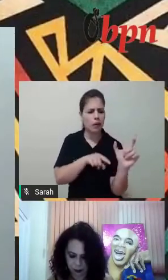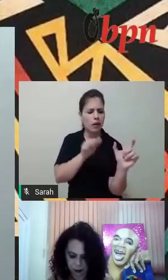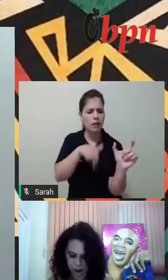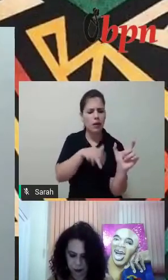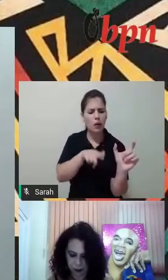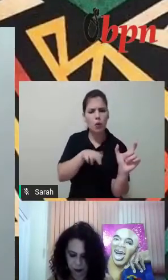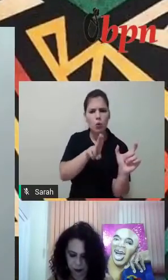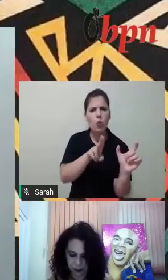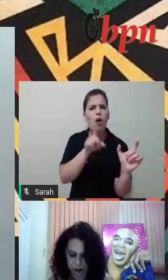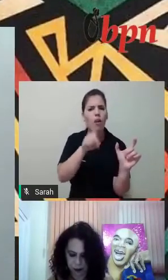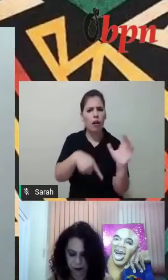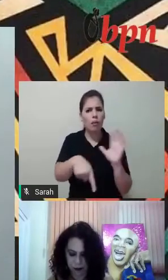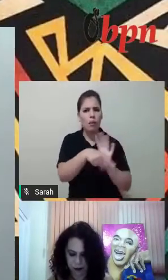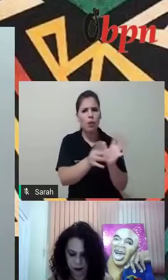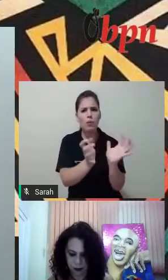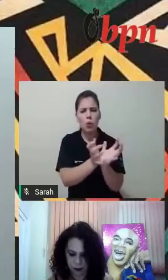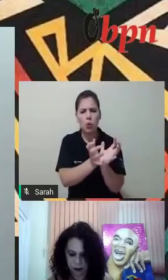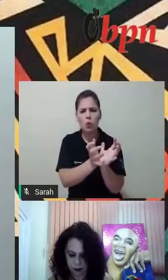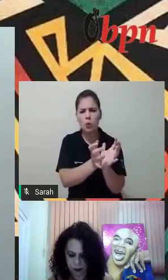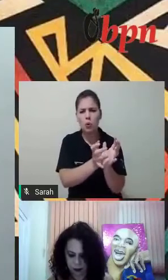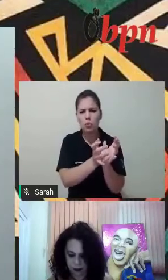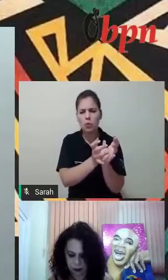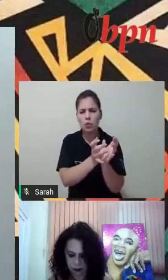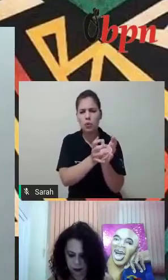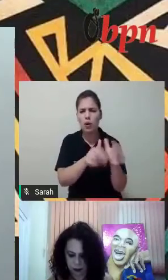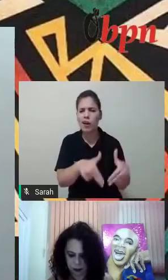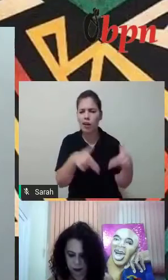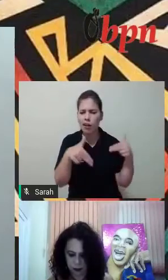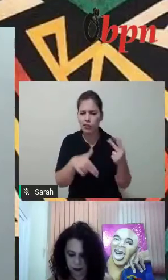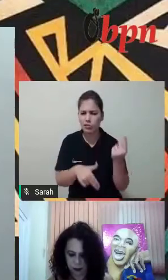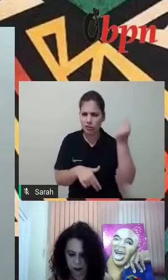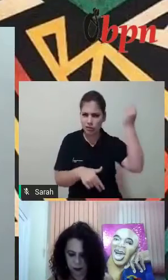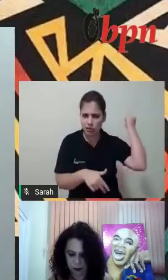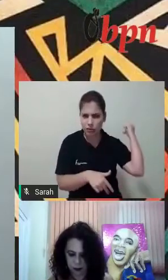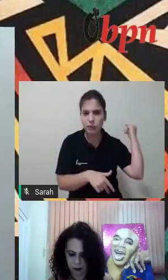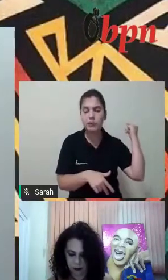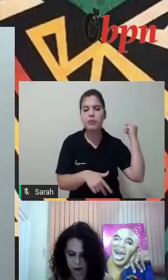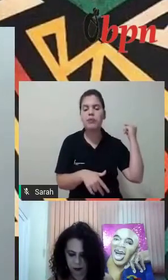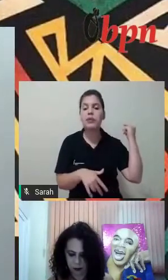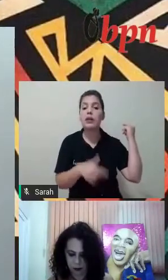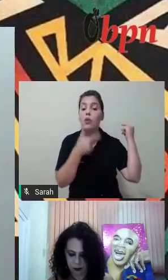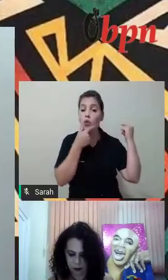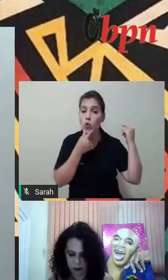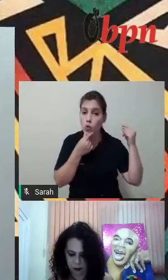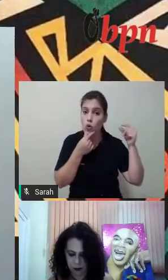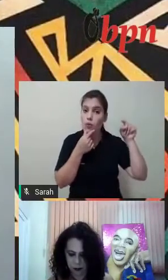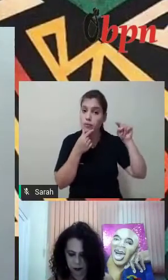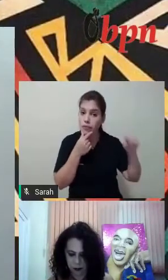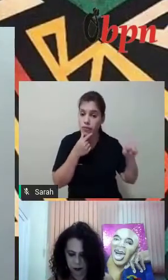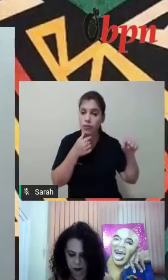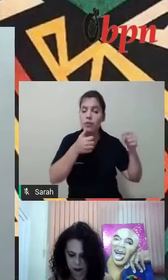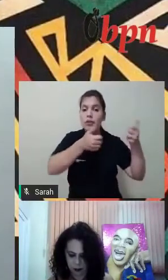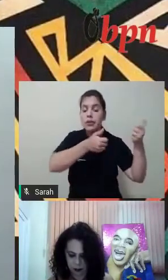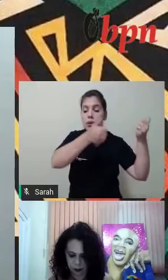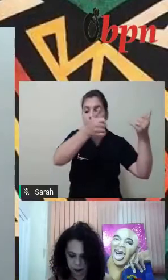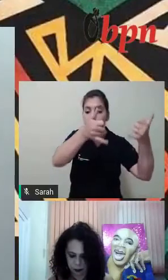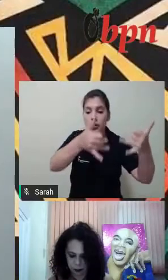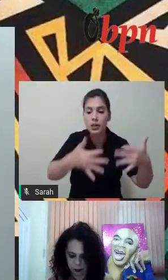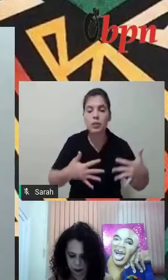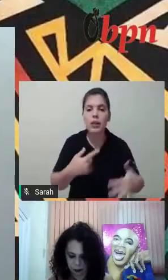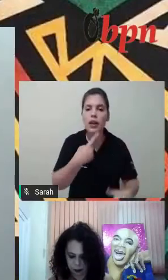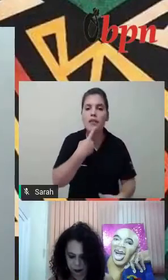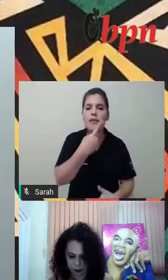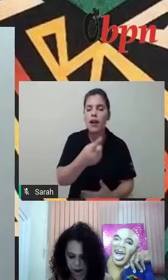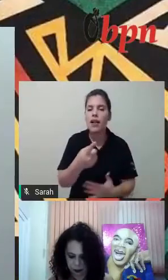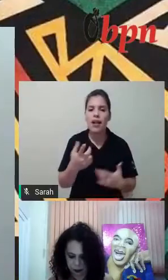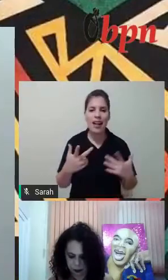dos bacongos, falante do kikong e seus dialetos. E ele explica que dizer casa de angu